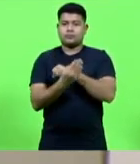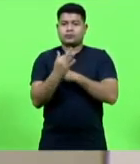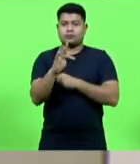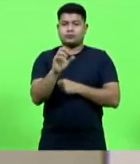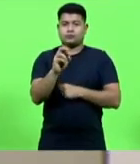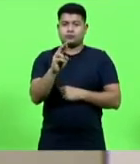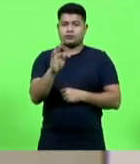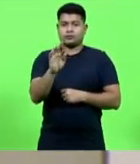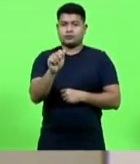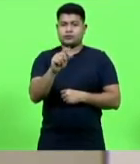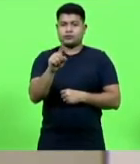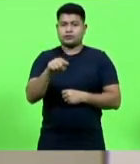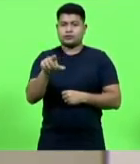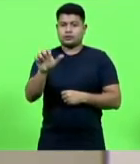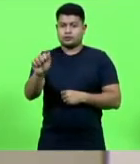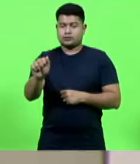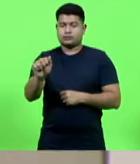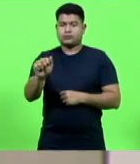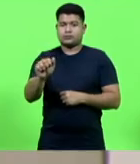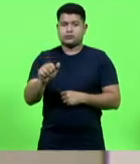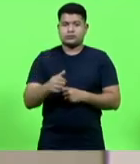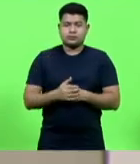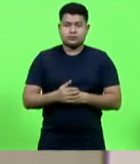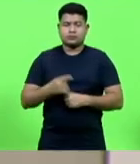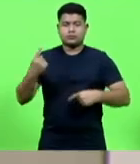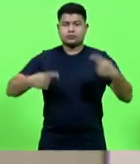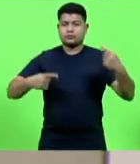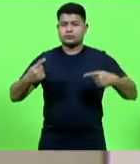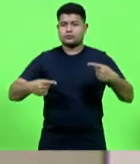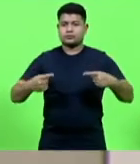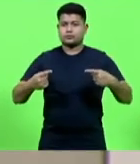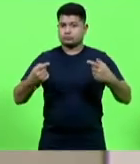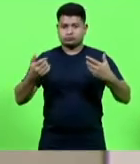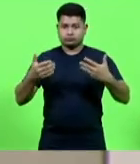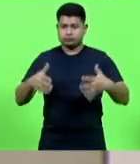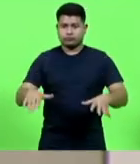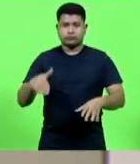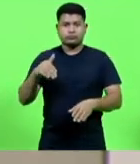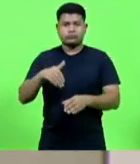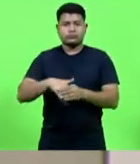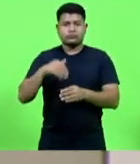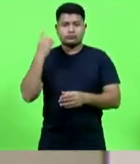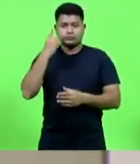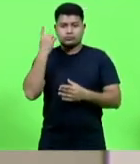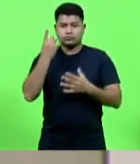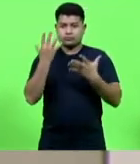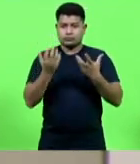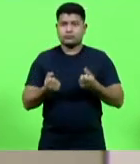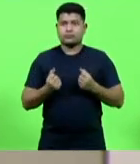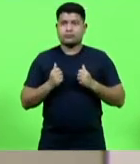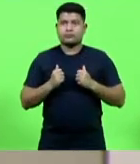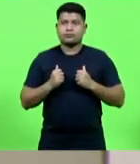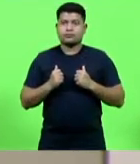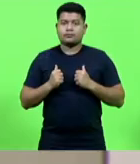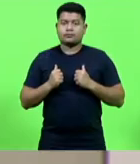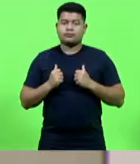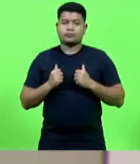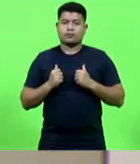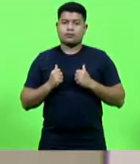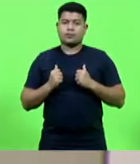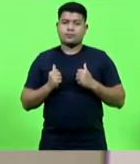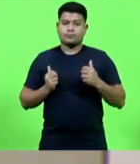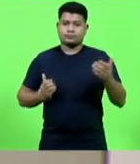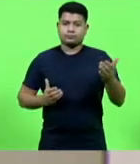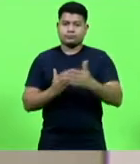via Itoupava. Em discussão. Não havendo quem queira discutir, em votação. Deputados que aprovam, permaneçam como se encontra.